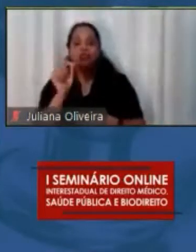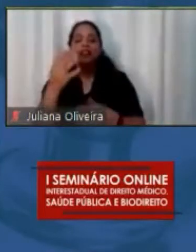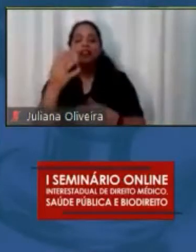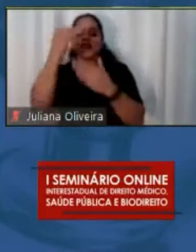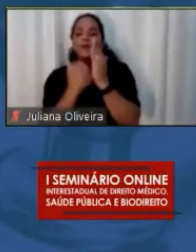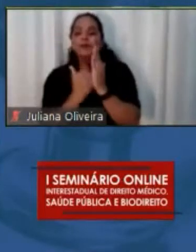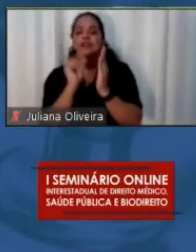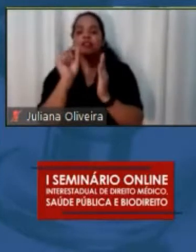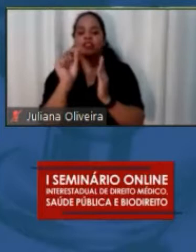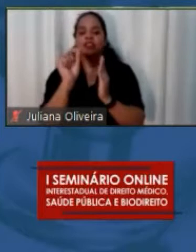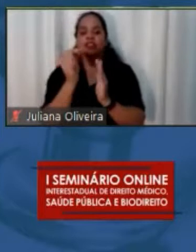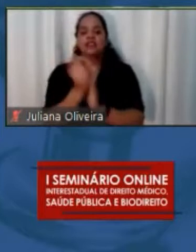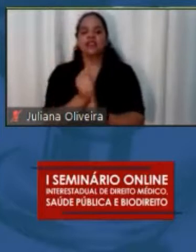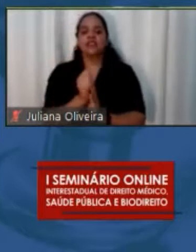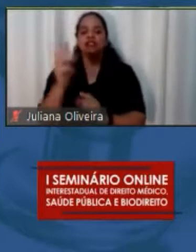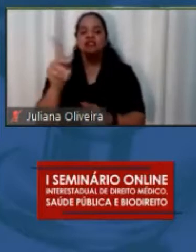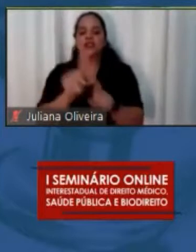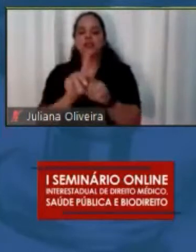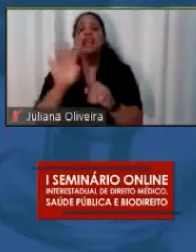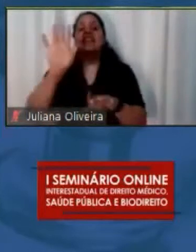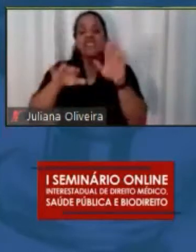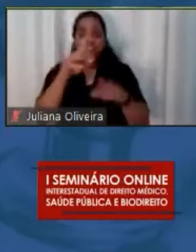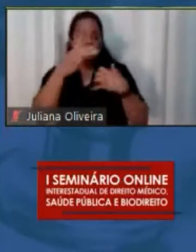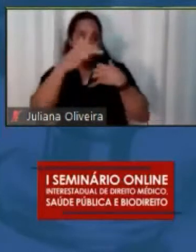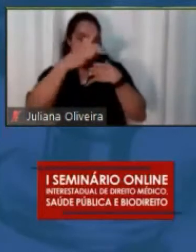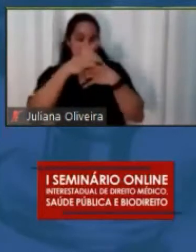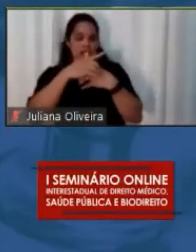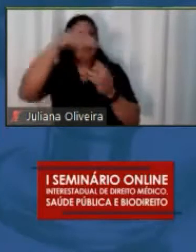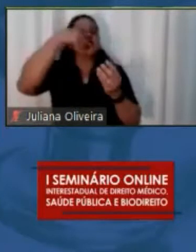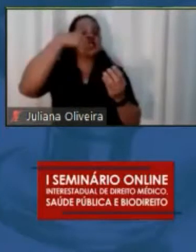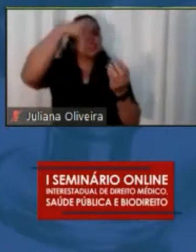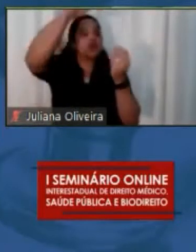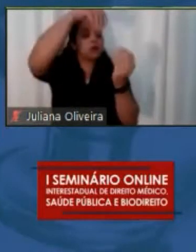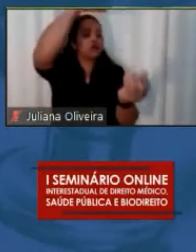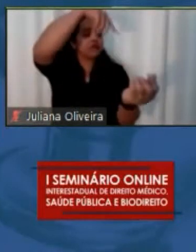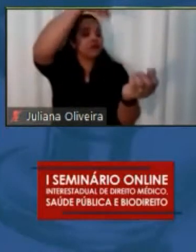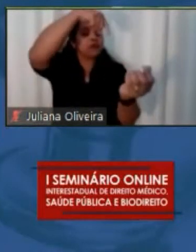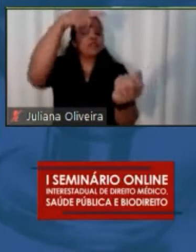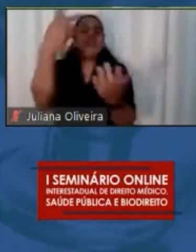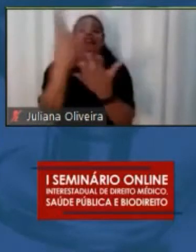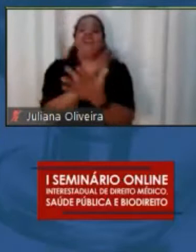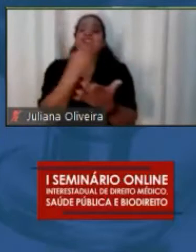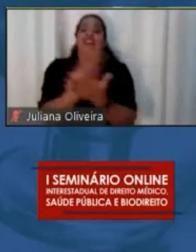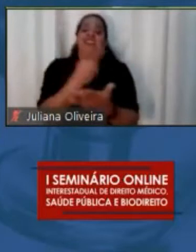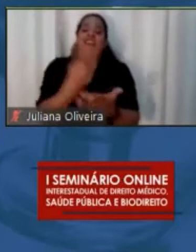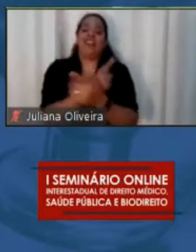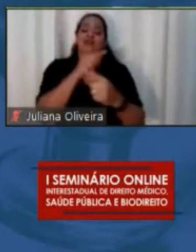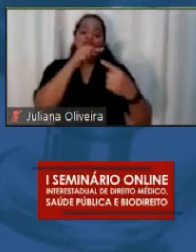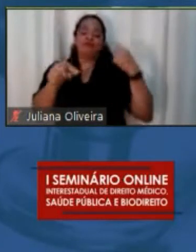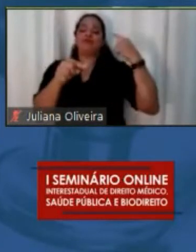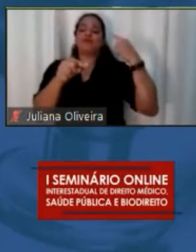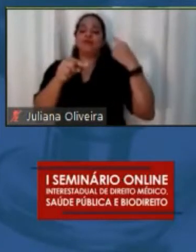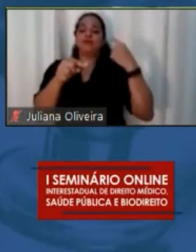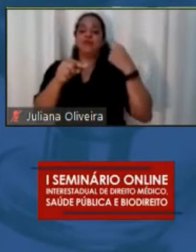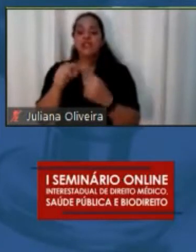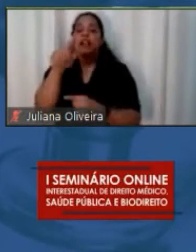erros administrativos, que são os erros de estocagem. Nós vamos mostrar por quê. Esta é uma estatística do Reino Unido,